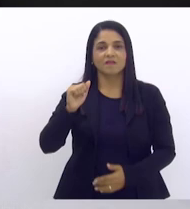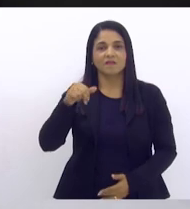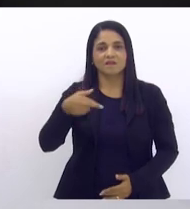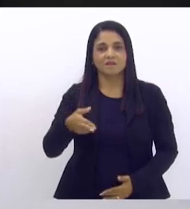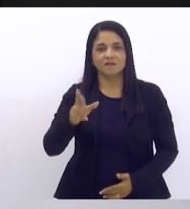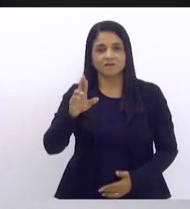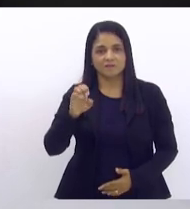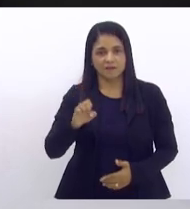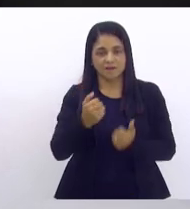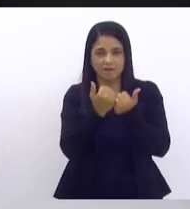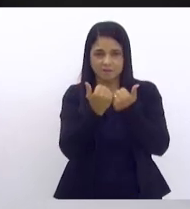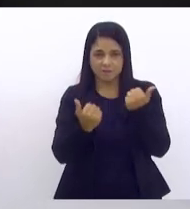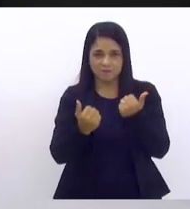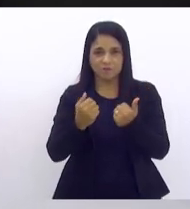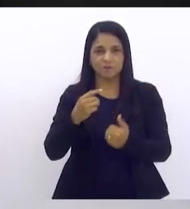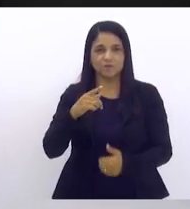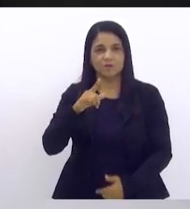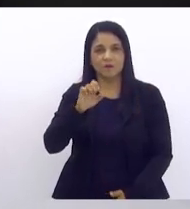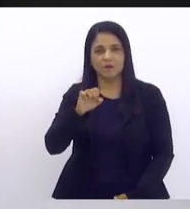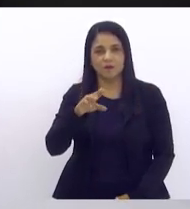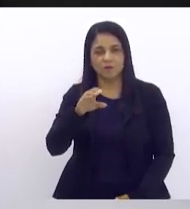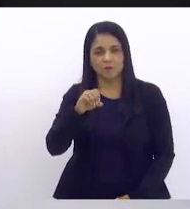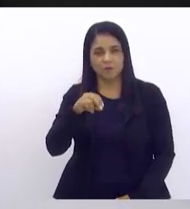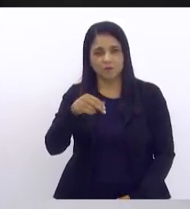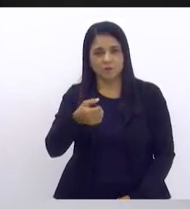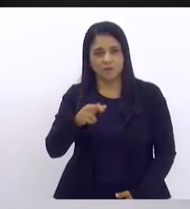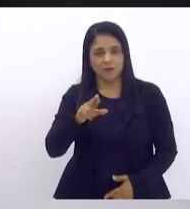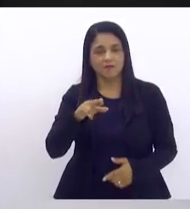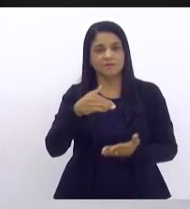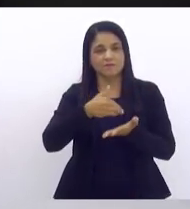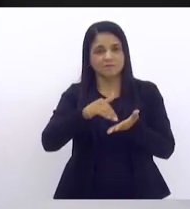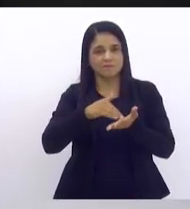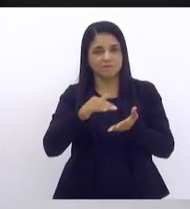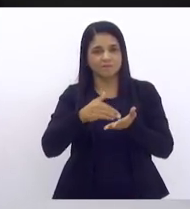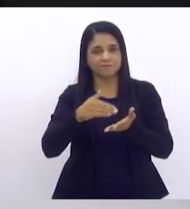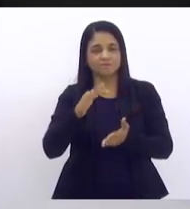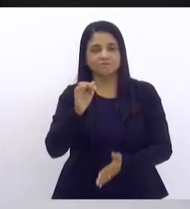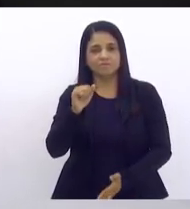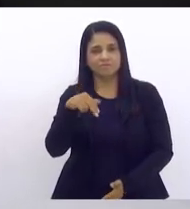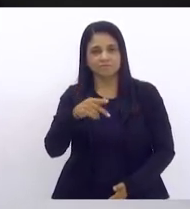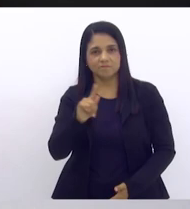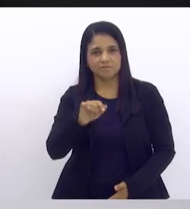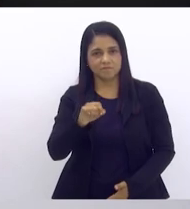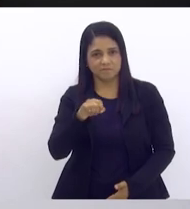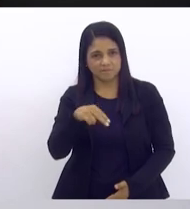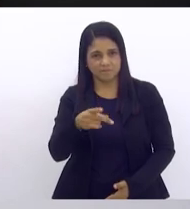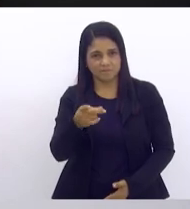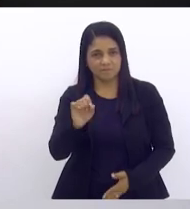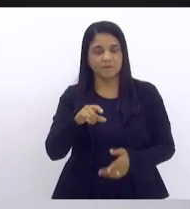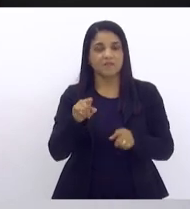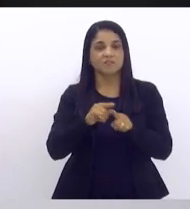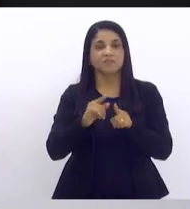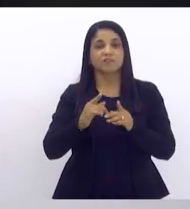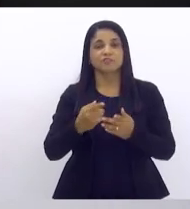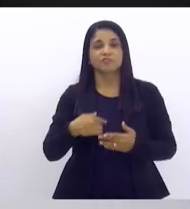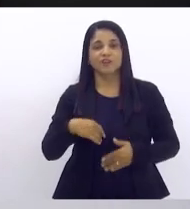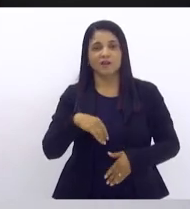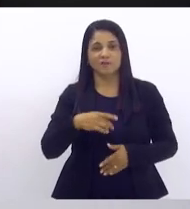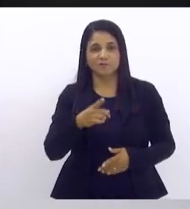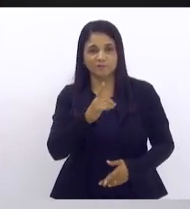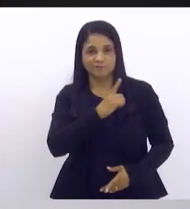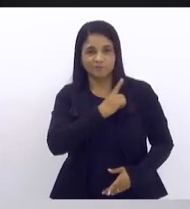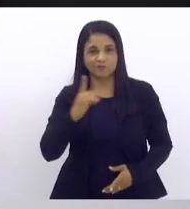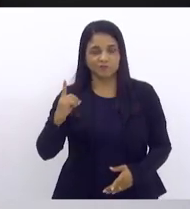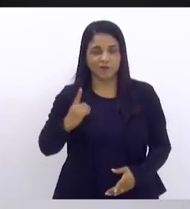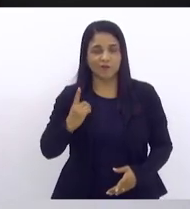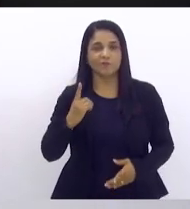Torricelli, assessor do Leonardo Lobo, secretário de Fazenda do Estado do Rio de Janeiro. O diácono Marcos Antônio da Silva, da Capela Nossa Senhora da Glória,